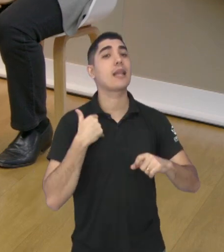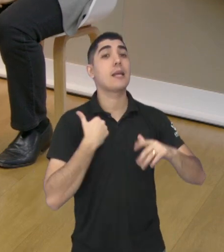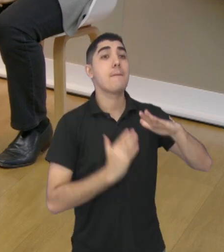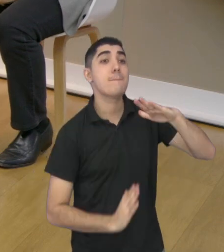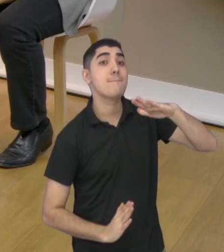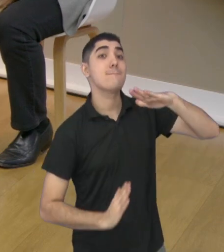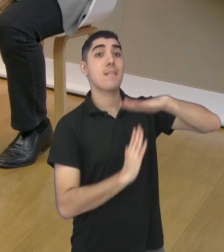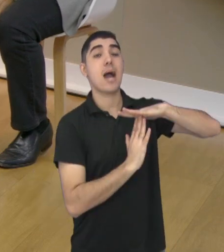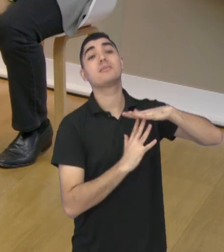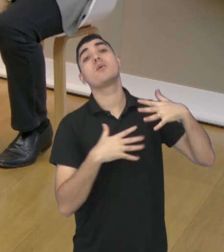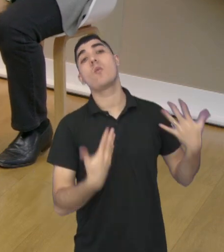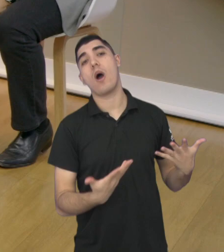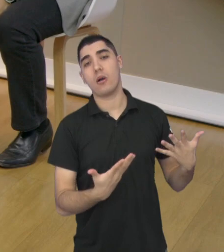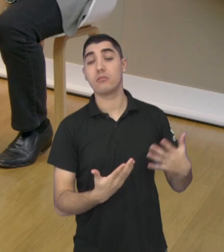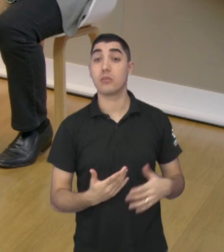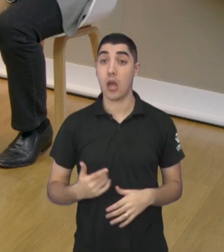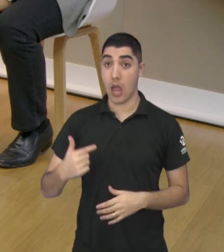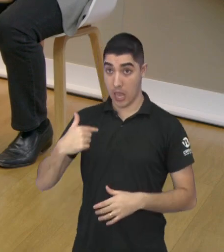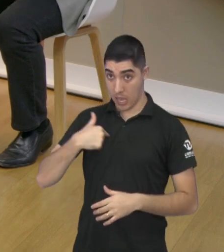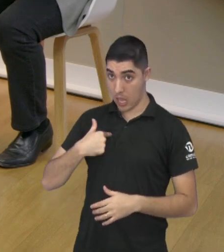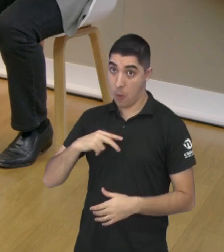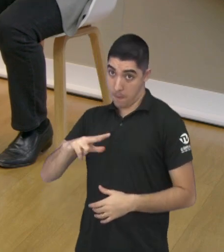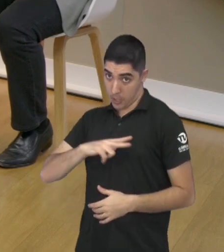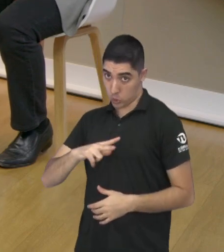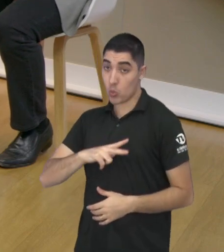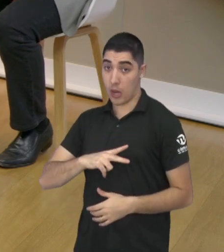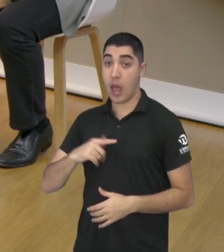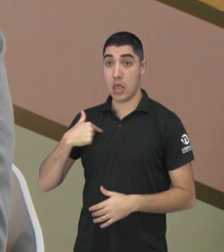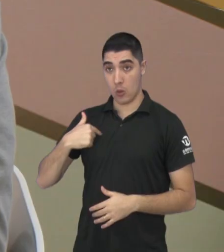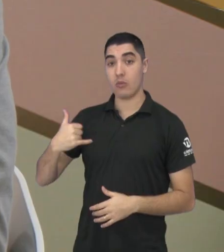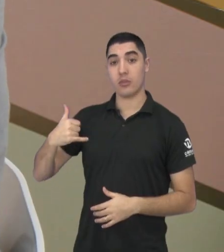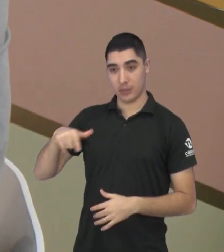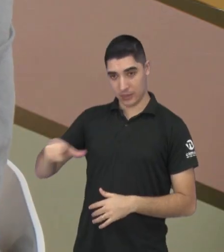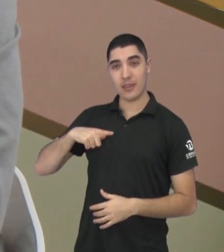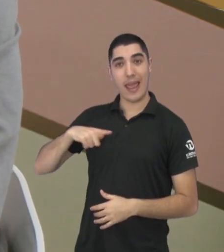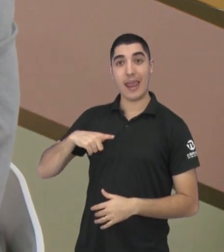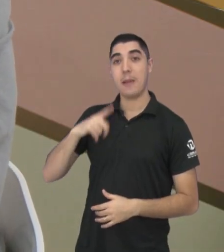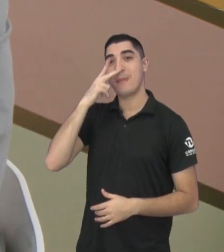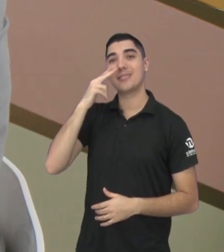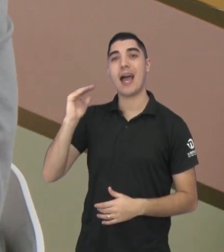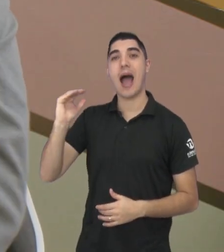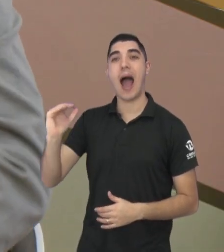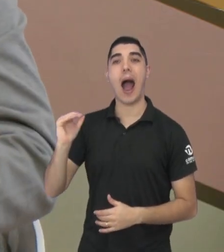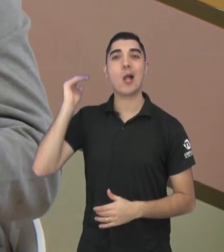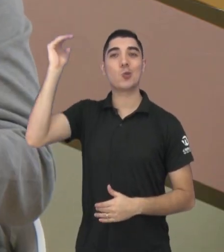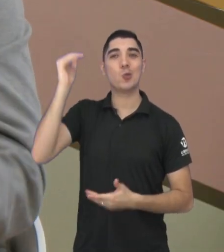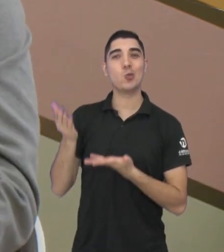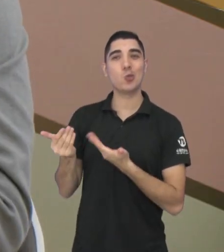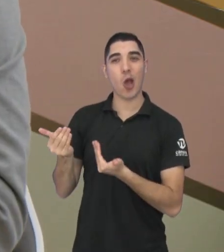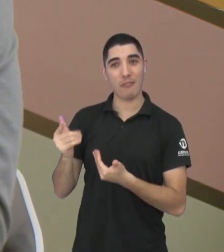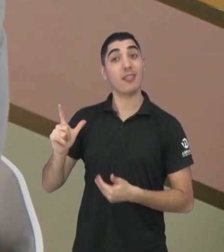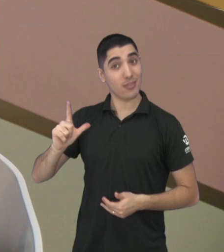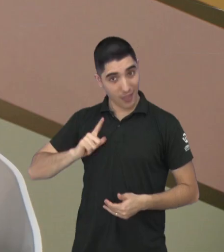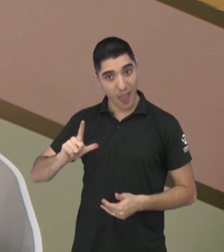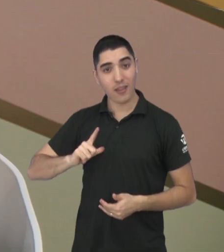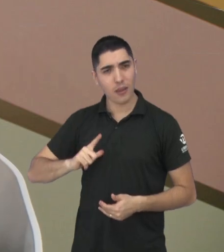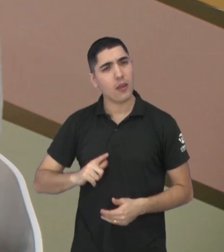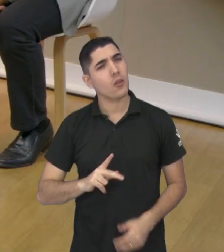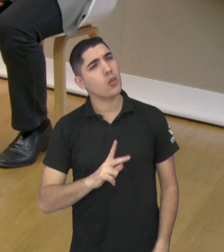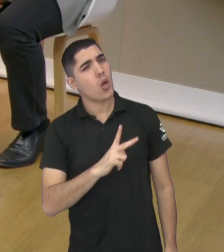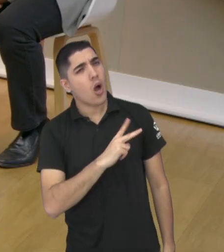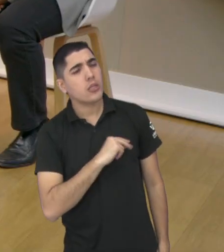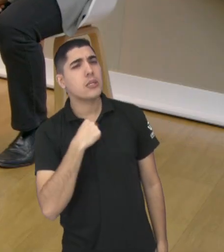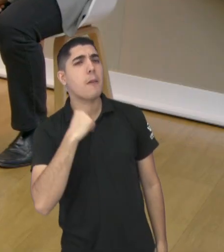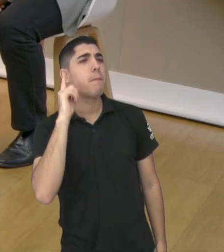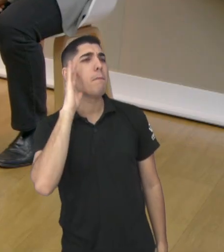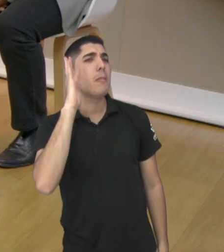com o pediatra, enfim? Eu, particularmente, tenho crianças até adultos jovens, né? É muito frequente o adulto jovem. Eu sempre pensei